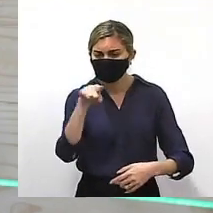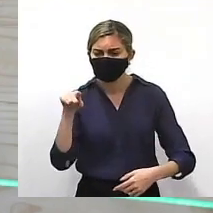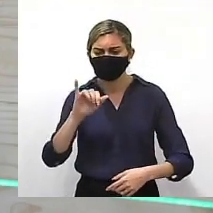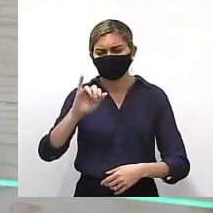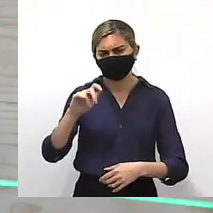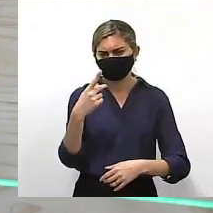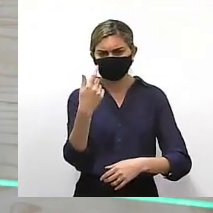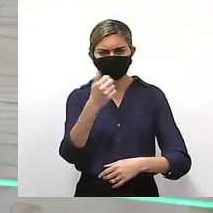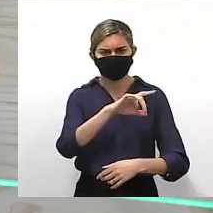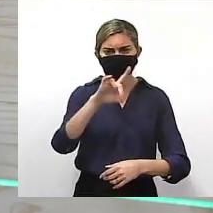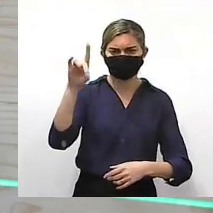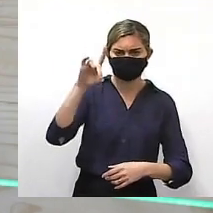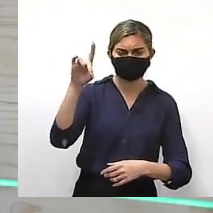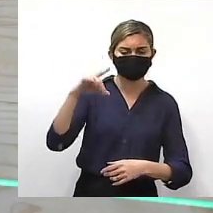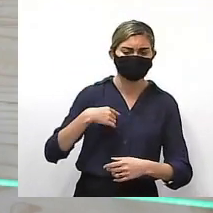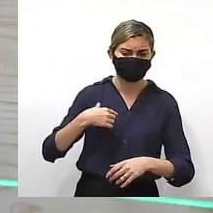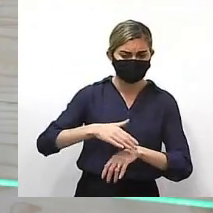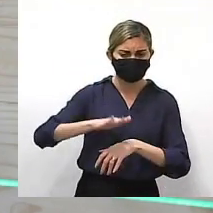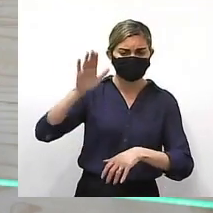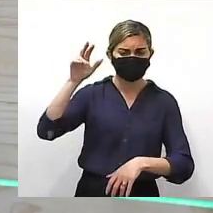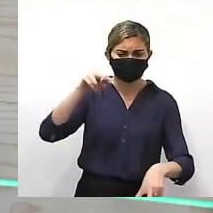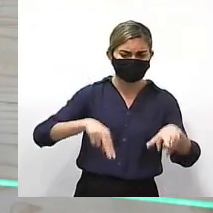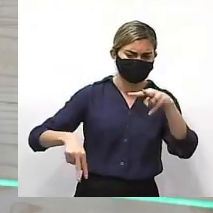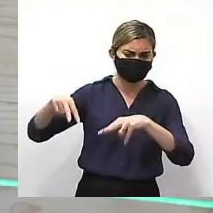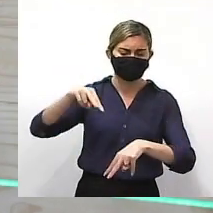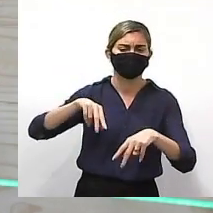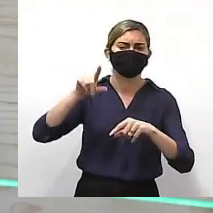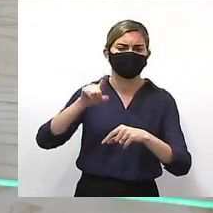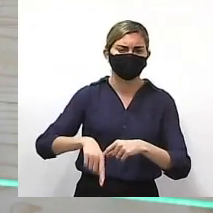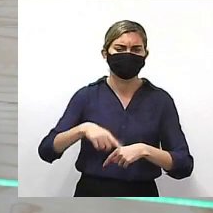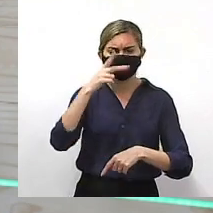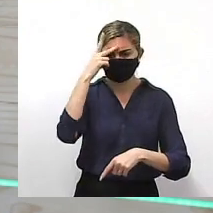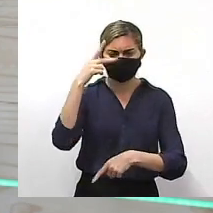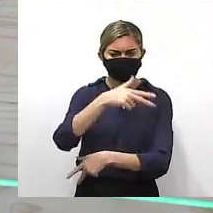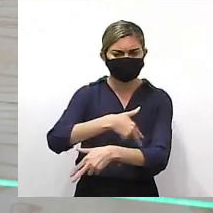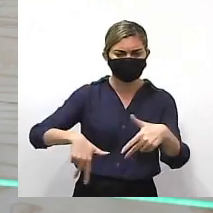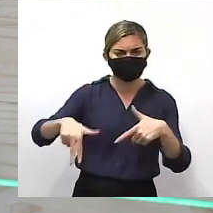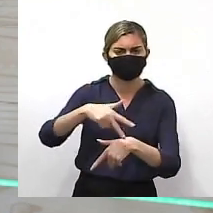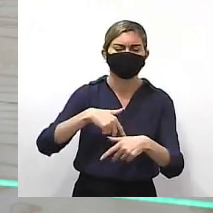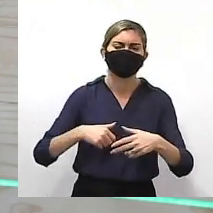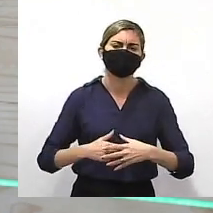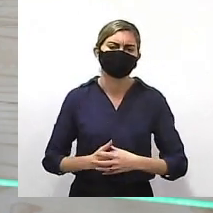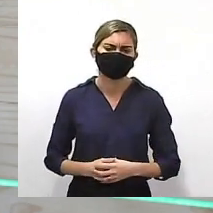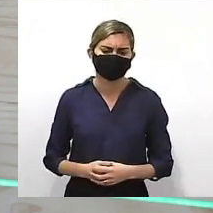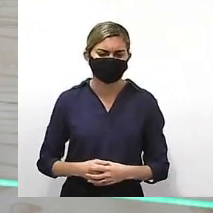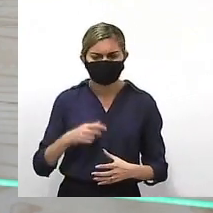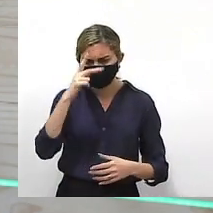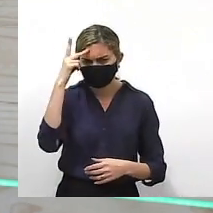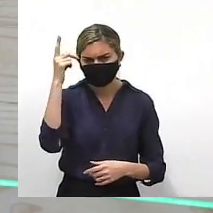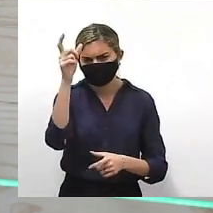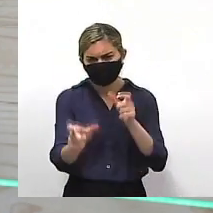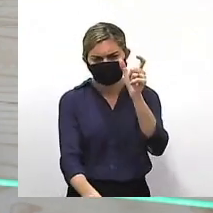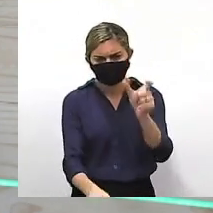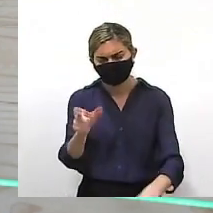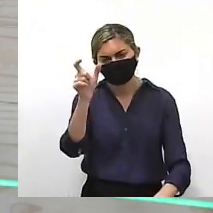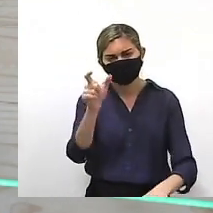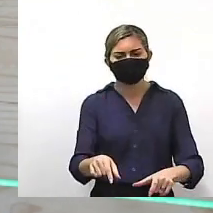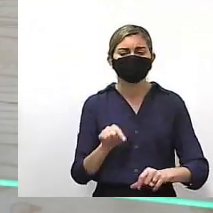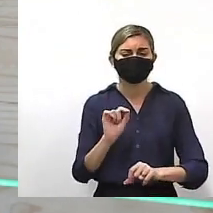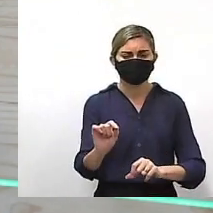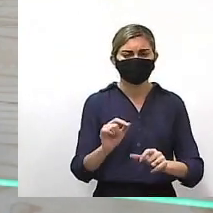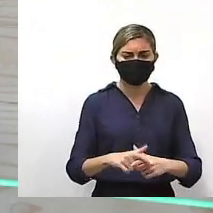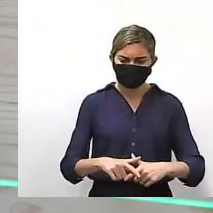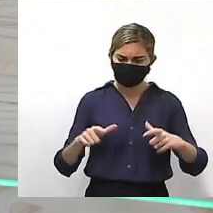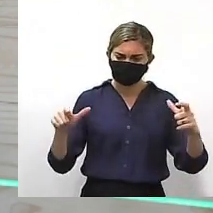de Deus, o que nós mais vemos são pessoas. São pessoas em que sua